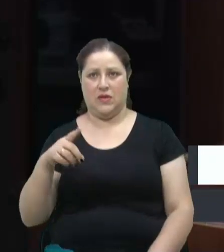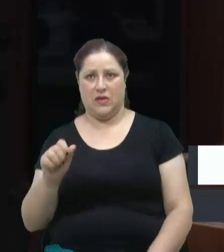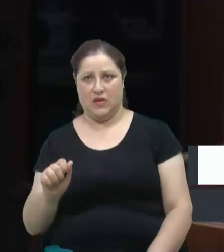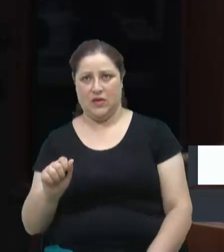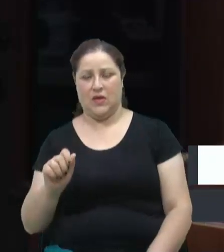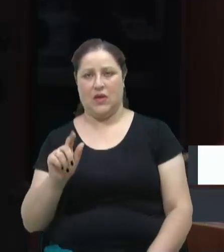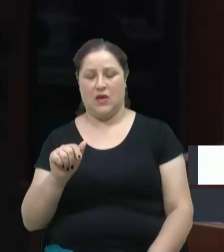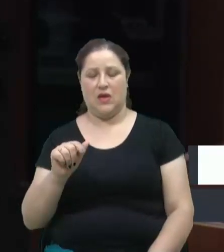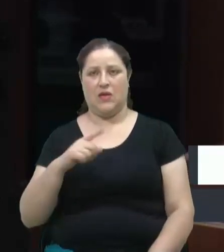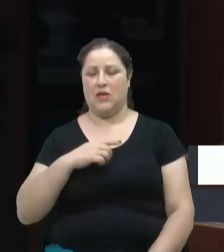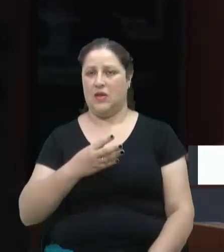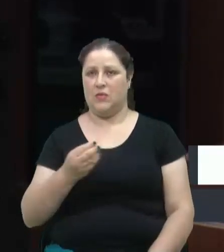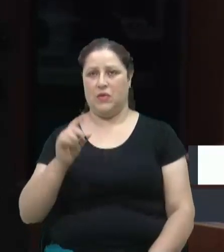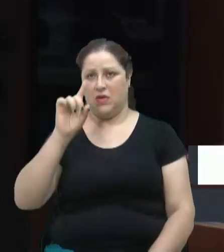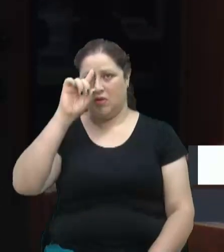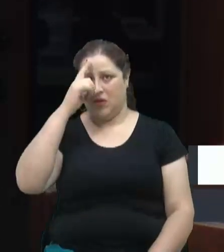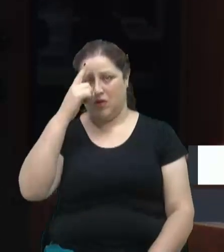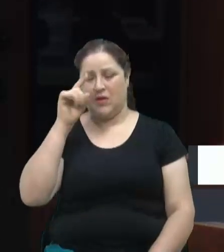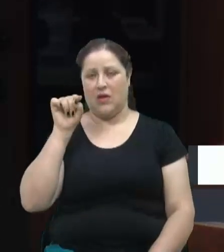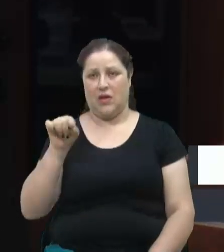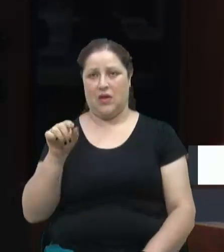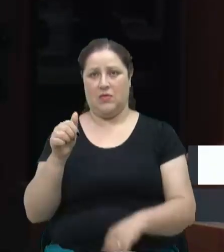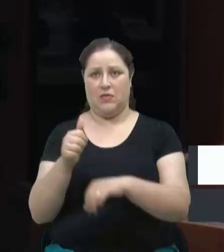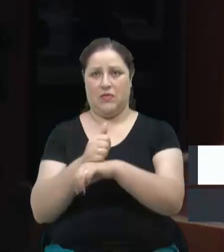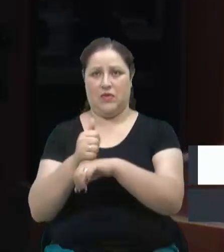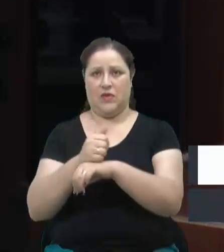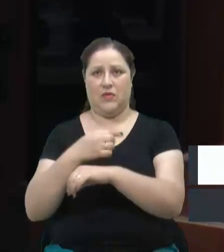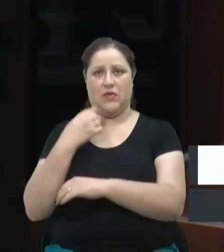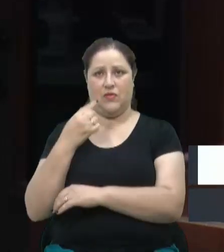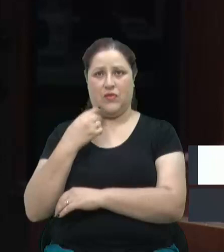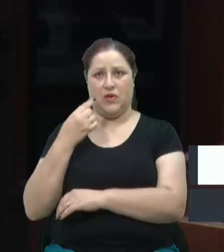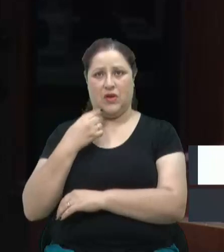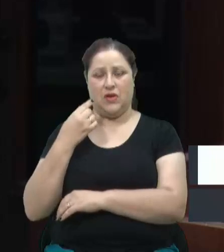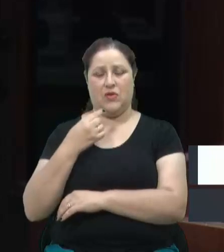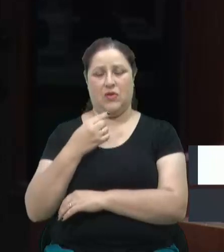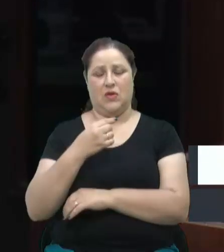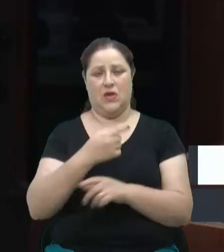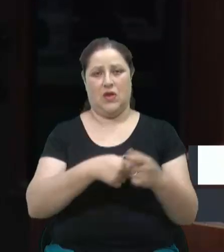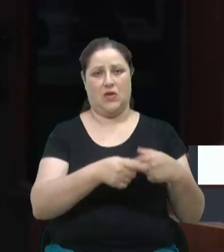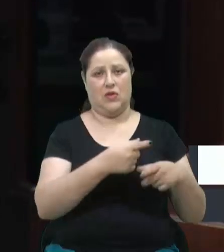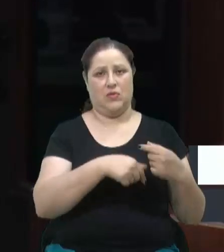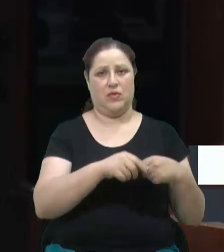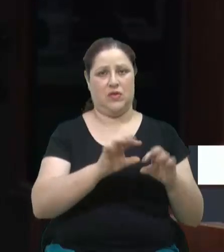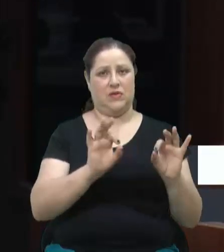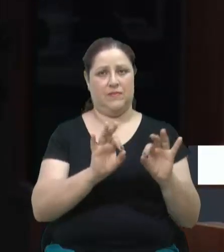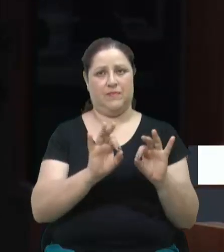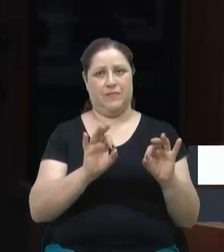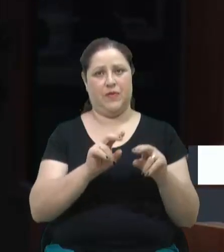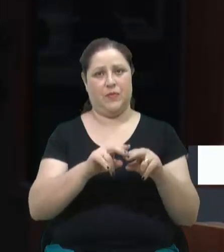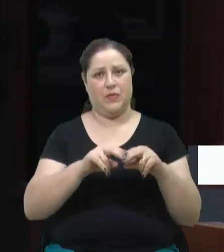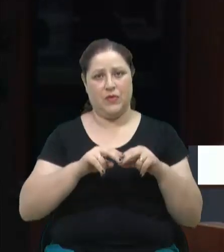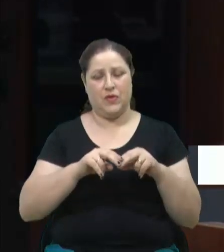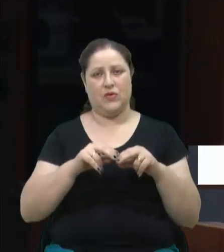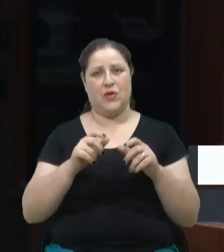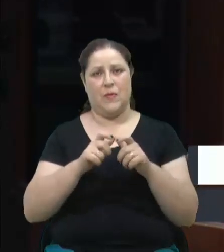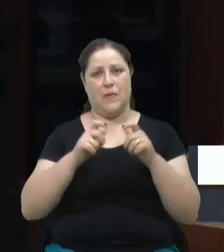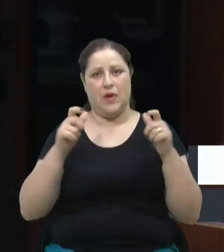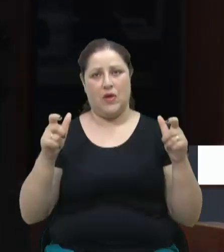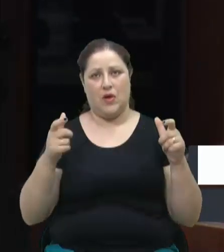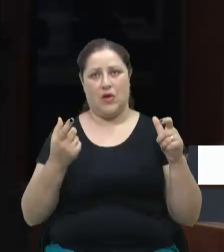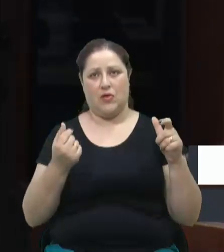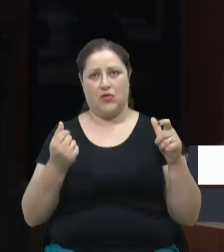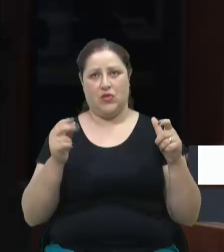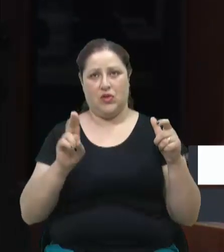Ele é advogado, não é economista, e por conta disso, um dos maiores recursos que ele vem